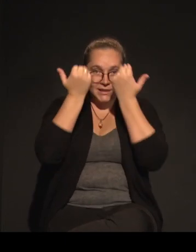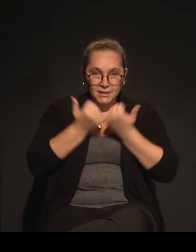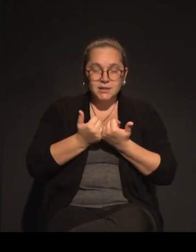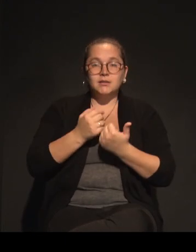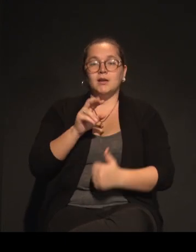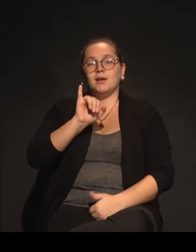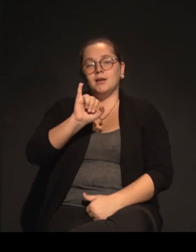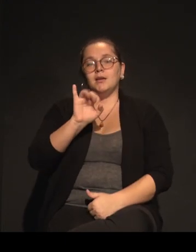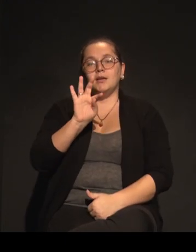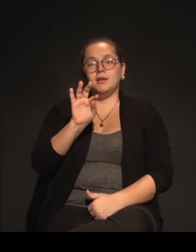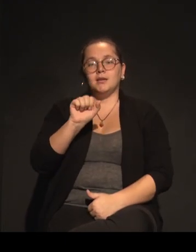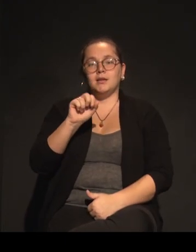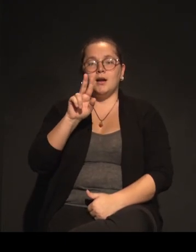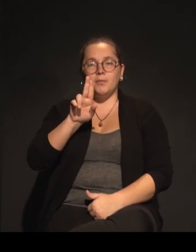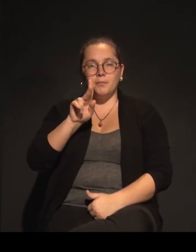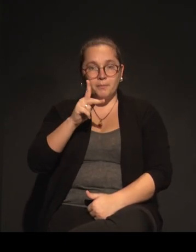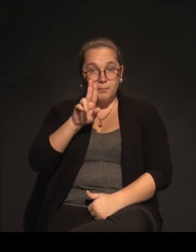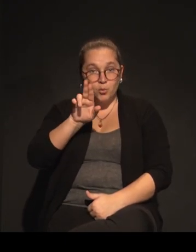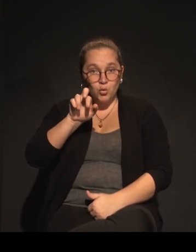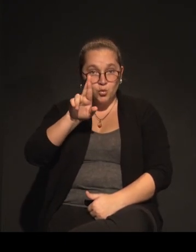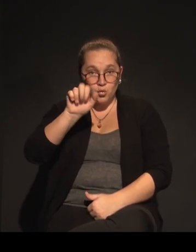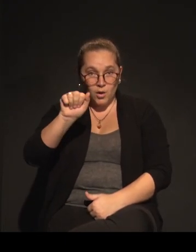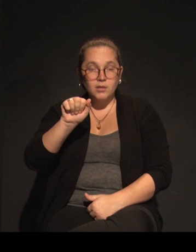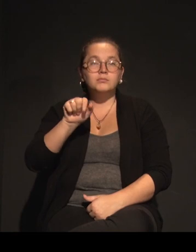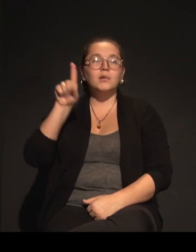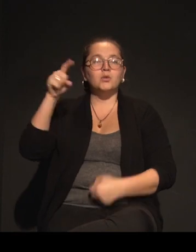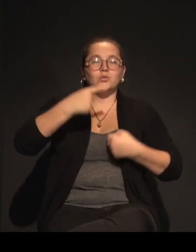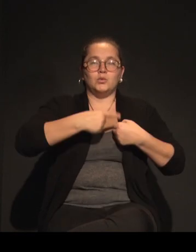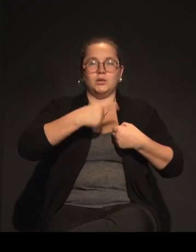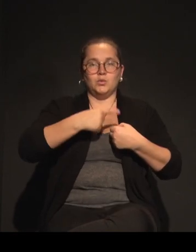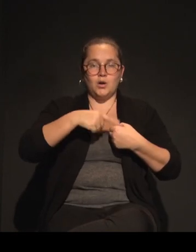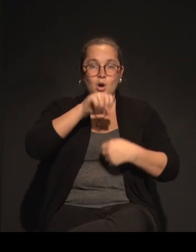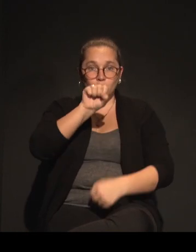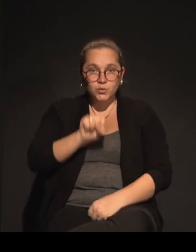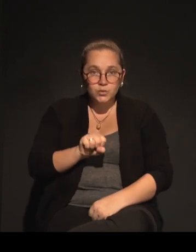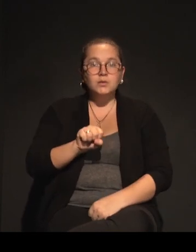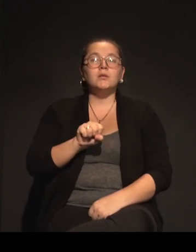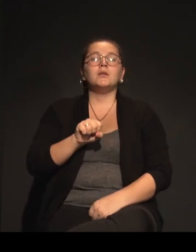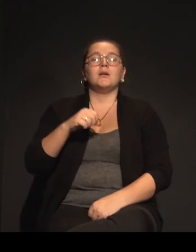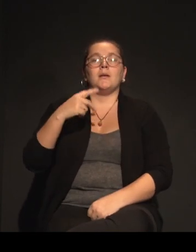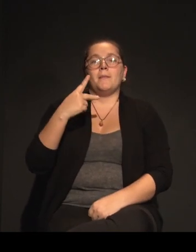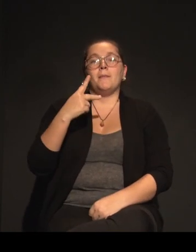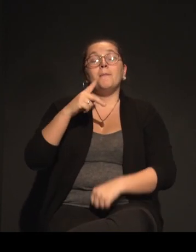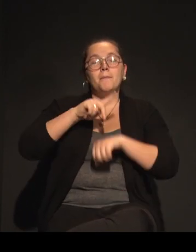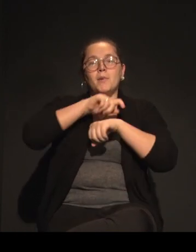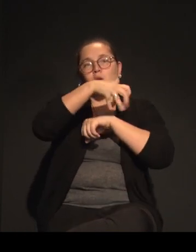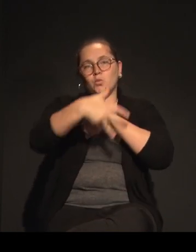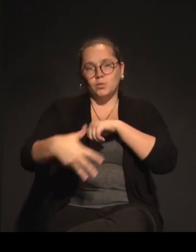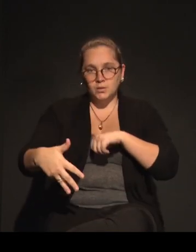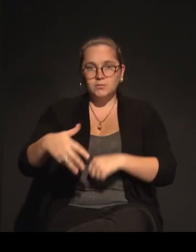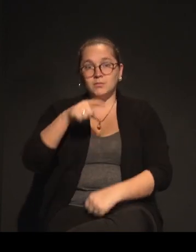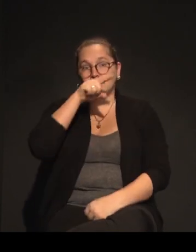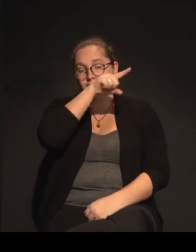são paulo do peru do litoral sul em peruíbe das terras indígenas em piaçagüera